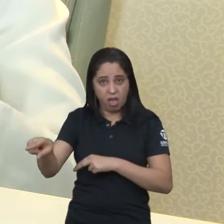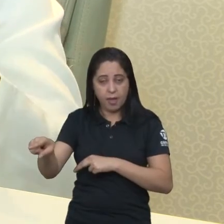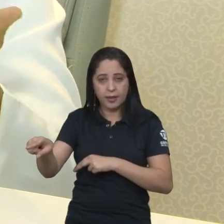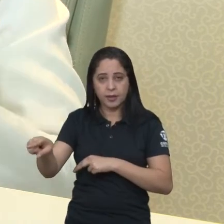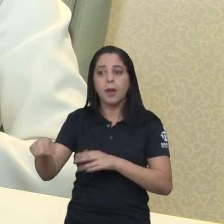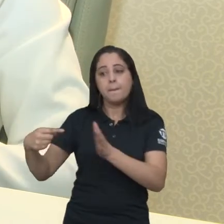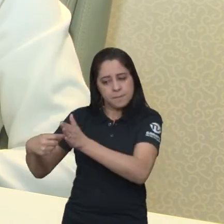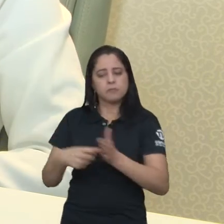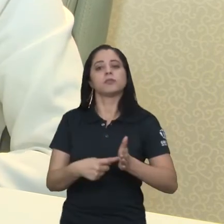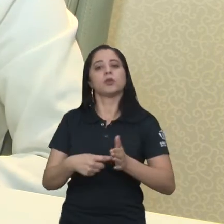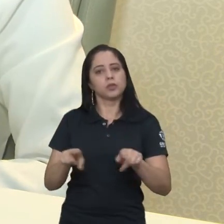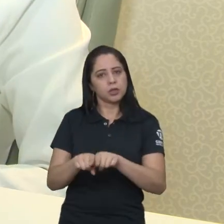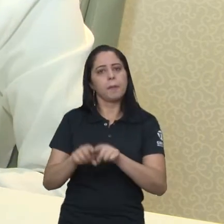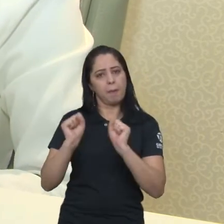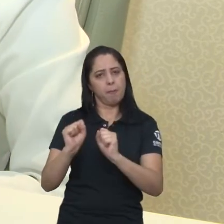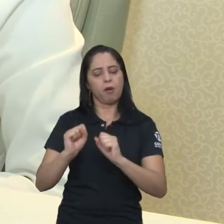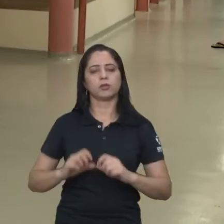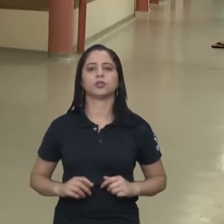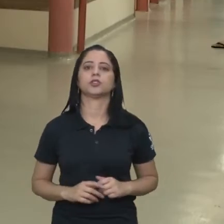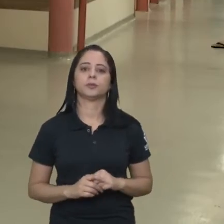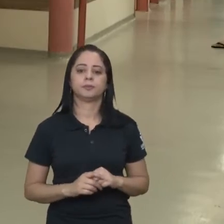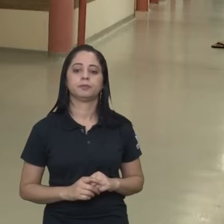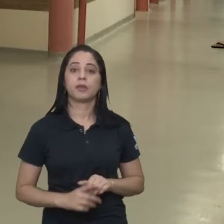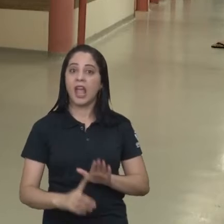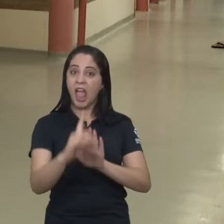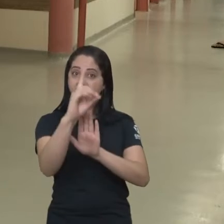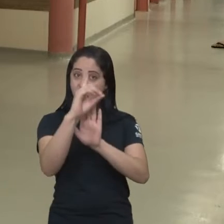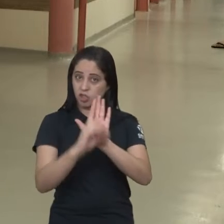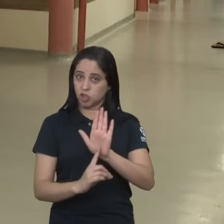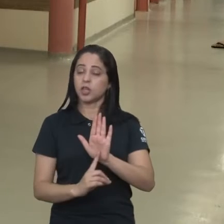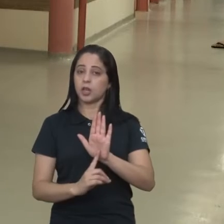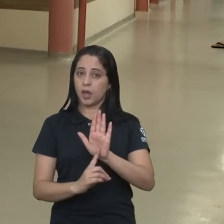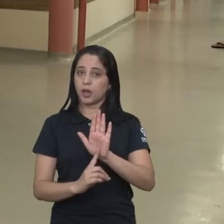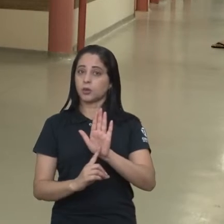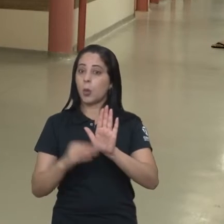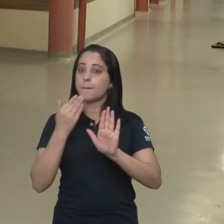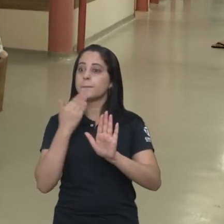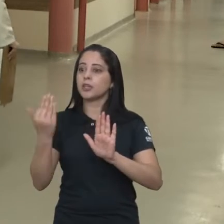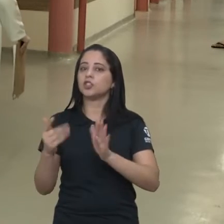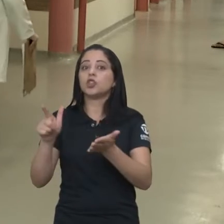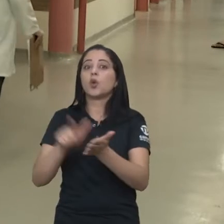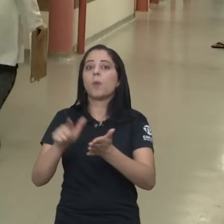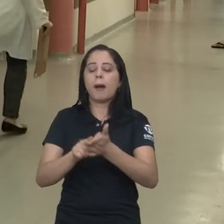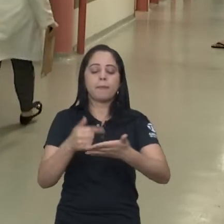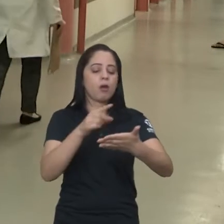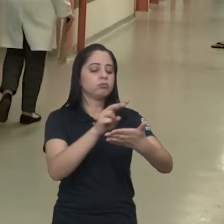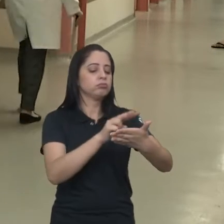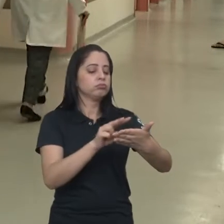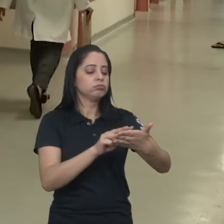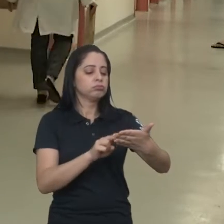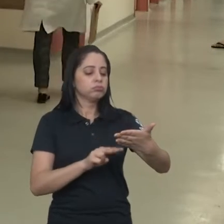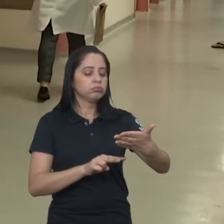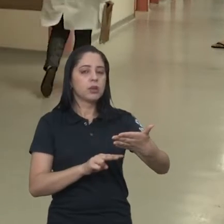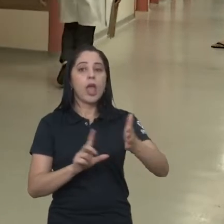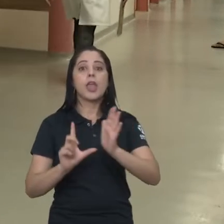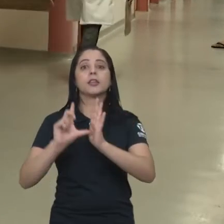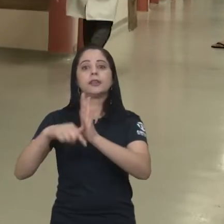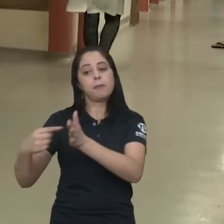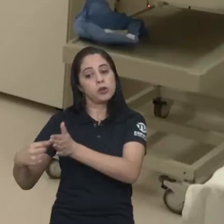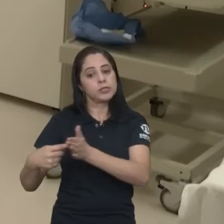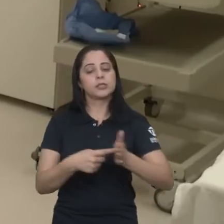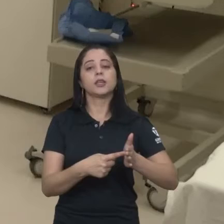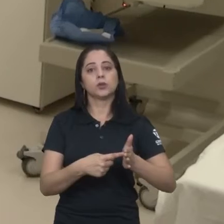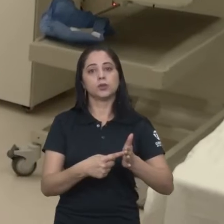essa recusa, até denunciar também. É direito da vítima solicitar o prontuário médico para oficializar a